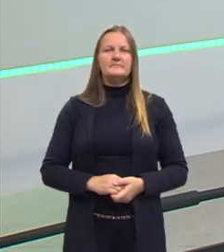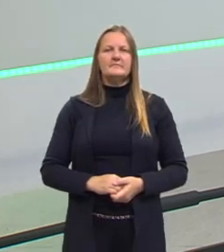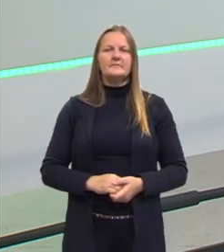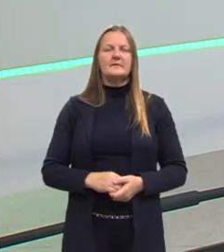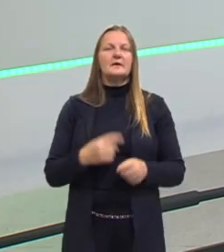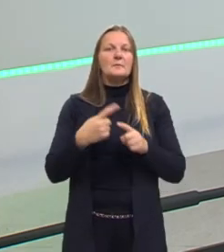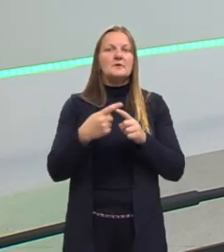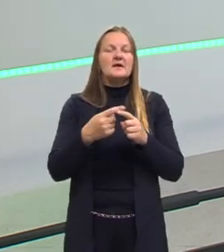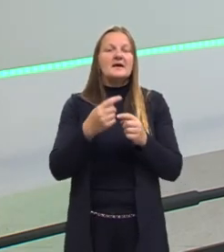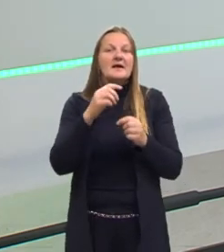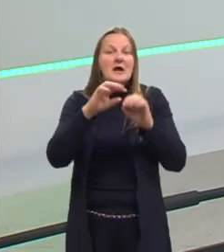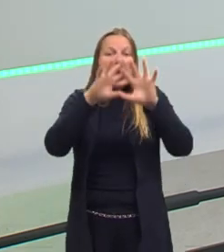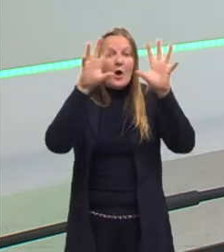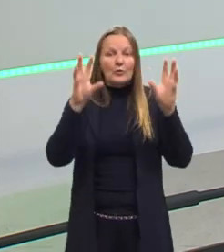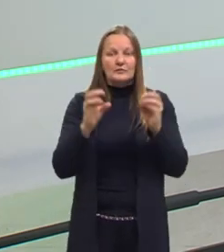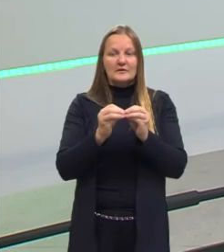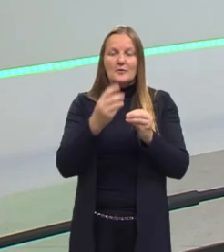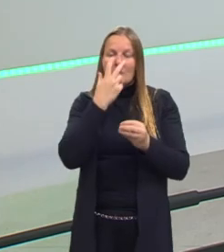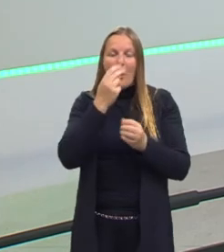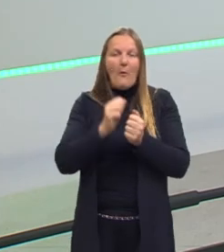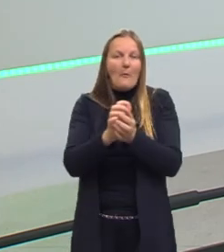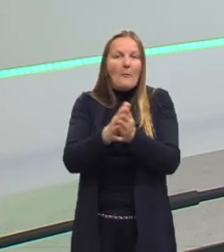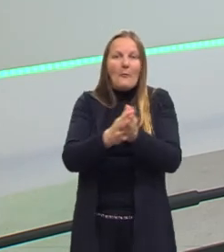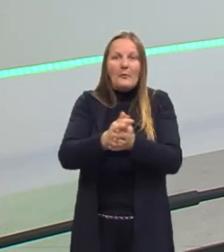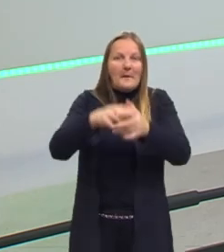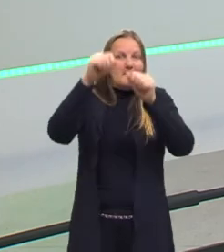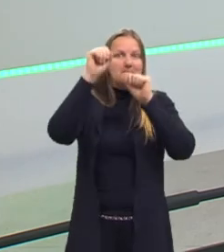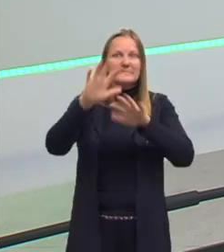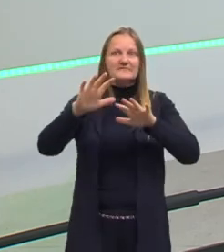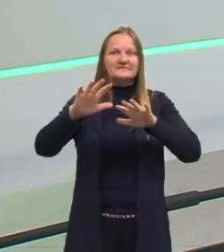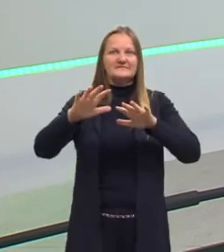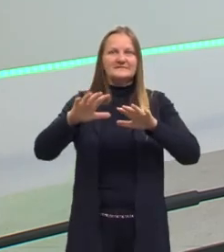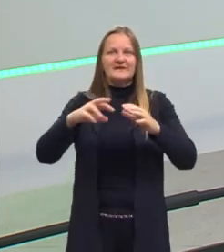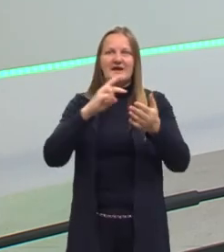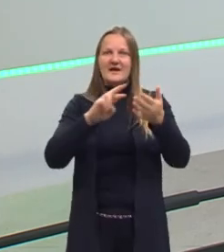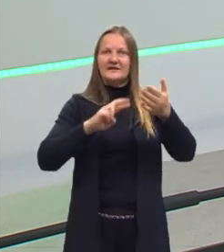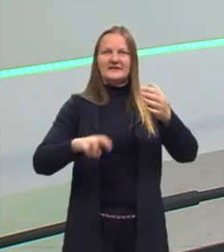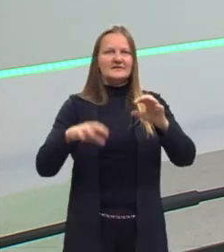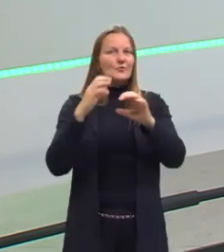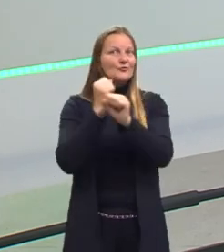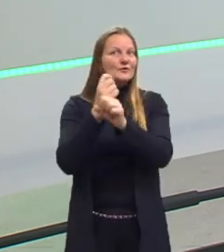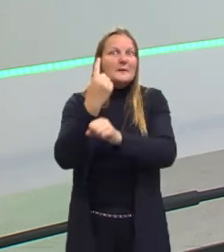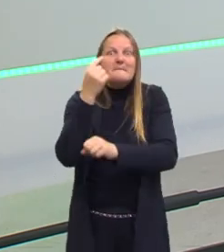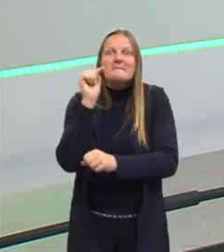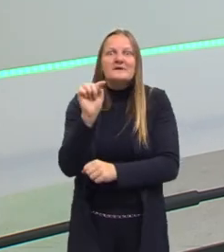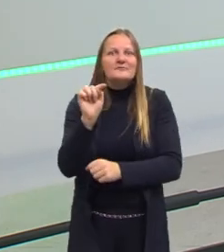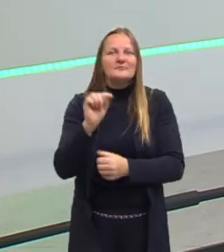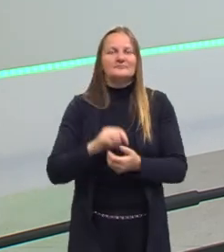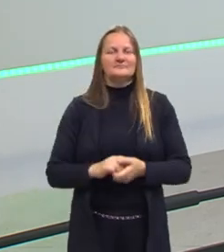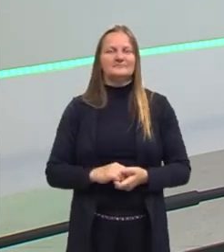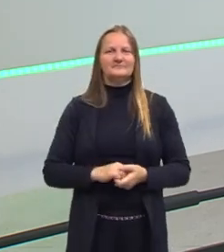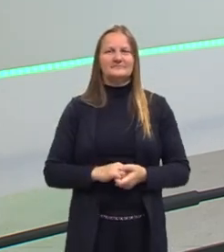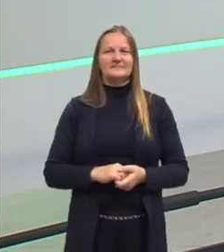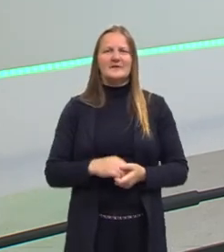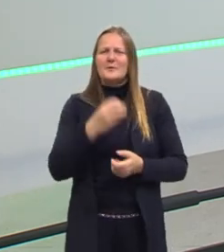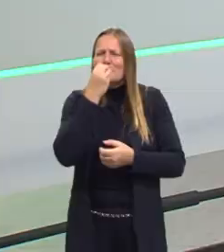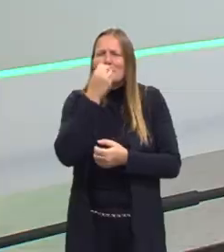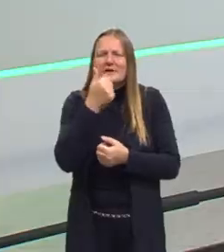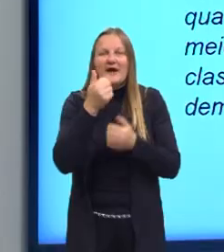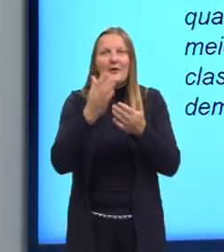a mágica do texto fluido que fazem a mágica da redação nota 1000 muito bem